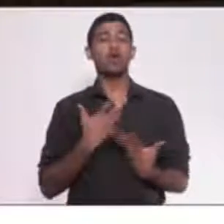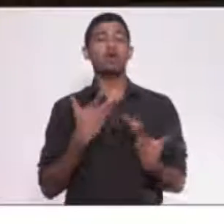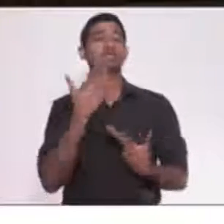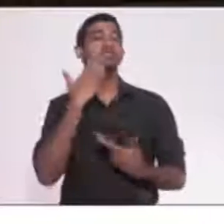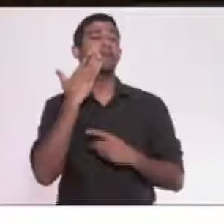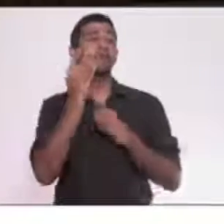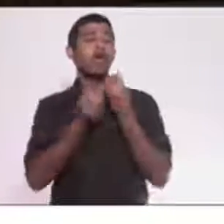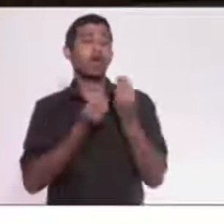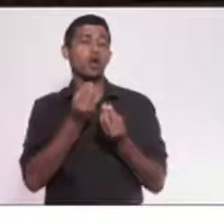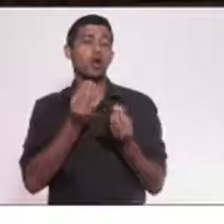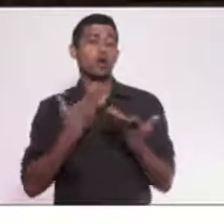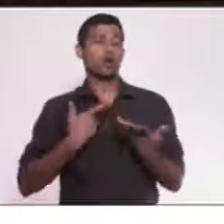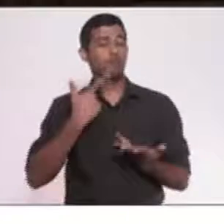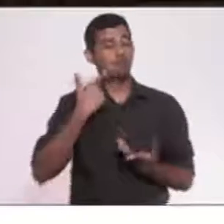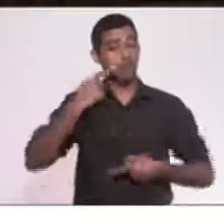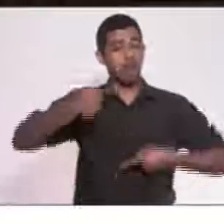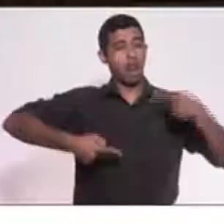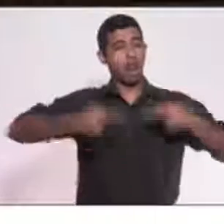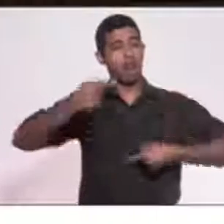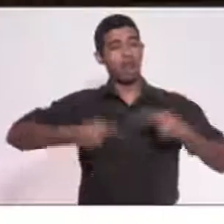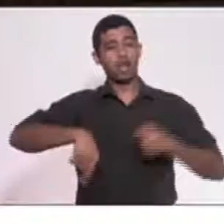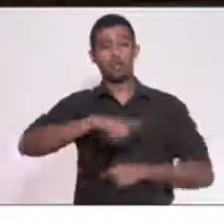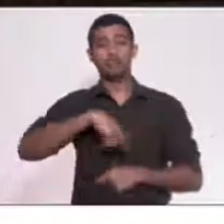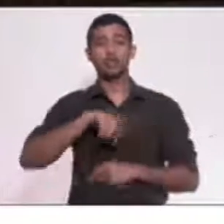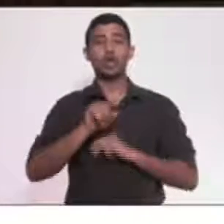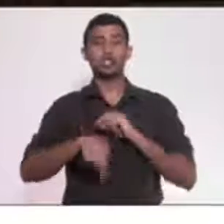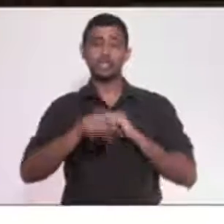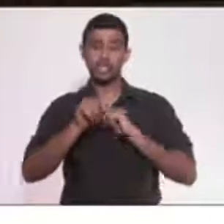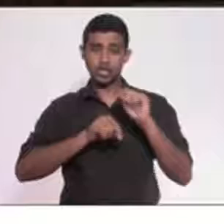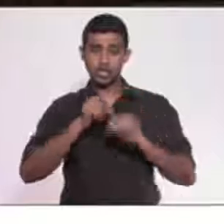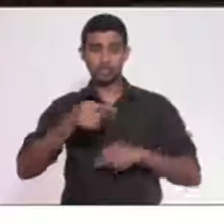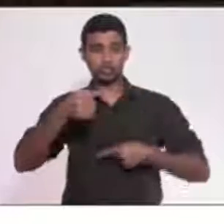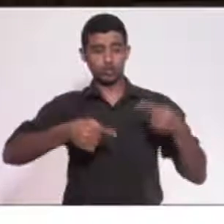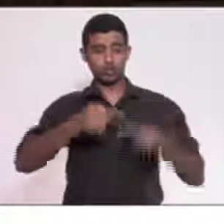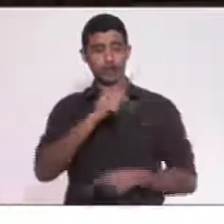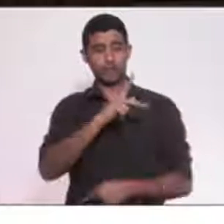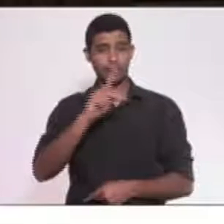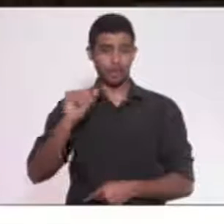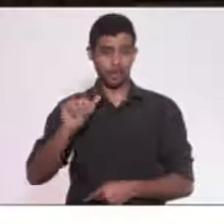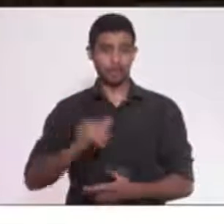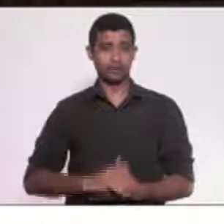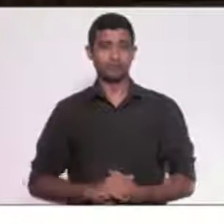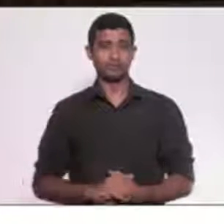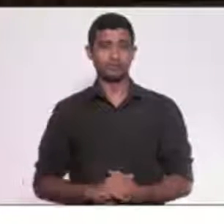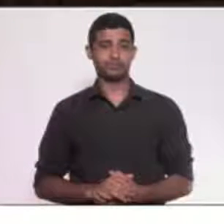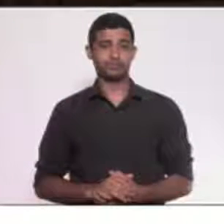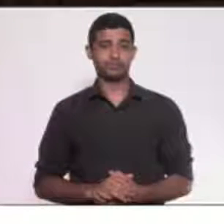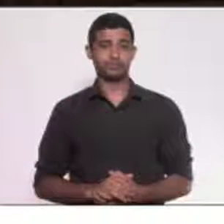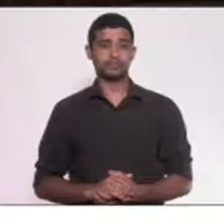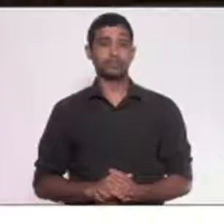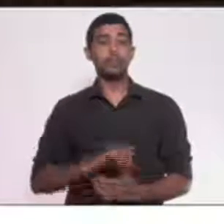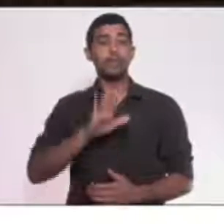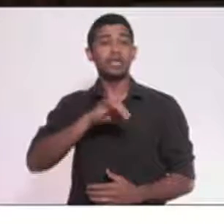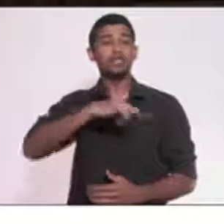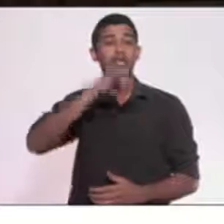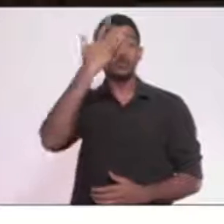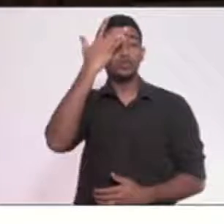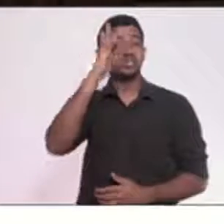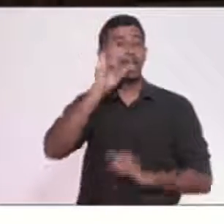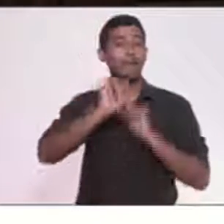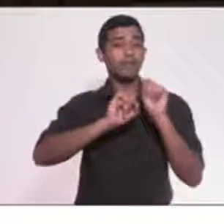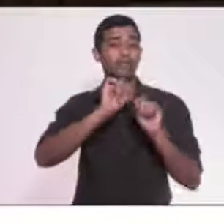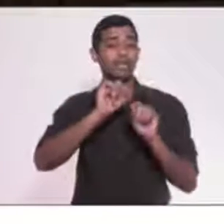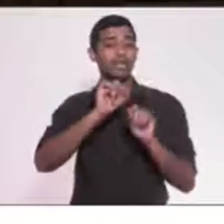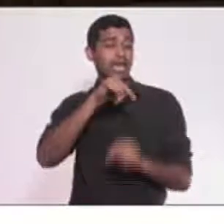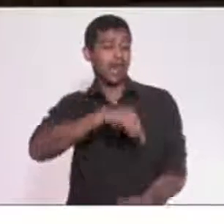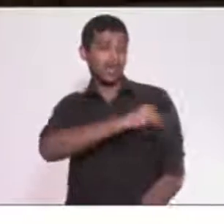nessa discussão introdutória? Estamos fazendo uma discussão do PPA sem nenhum lado. Não sabemos como o